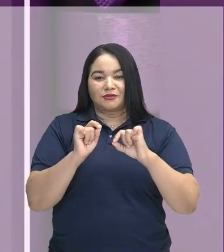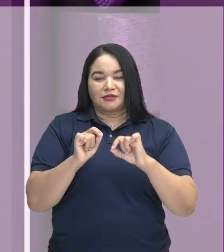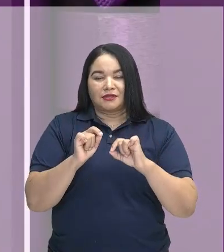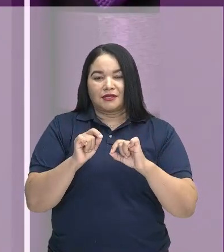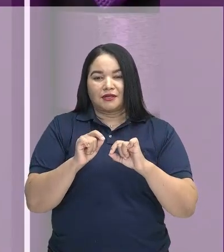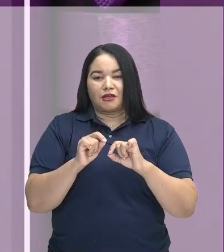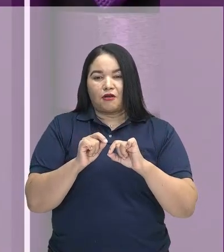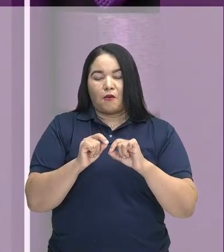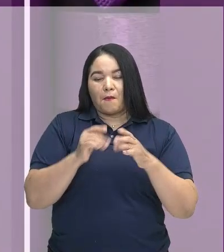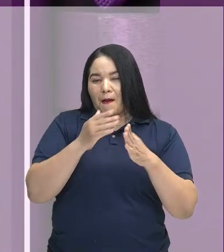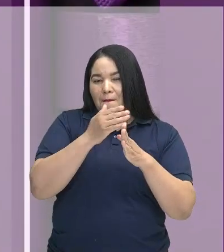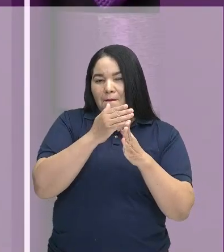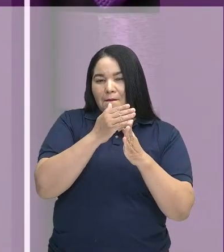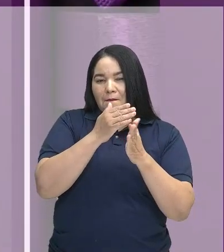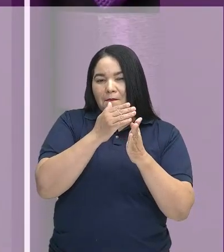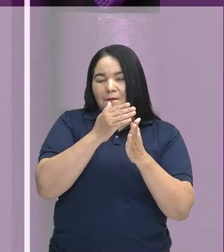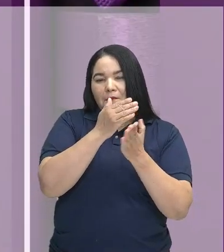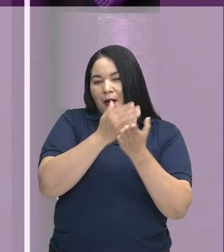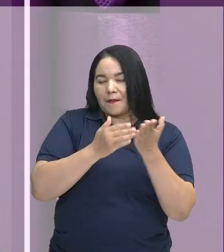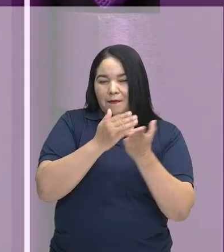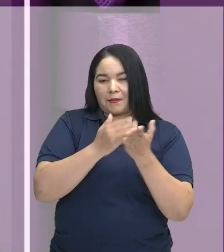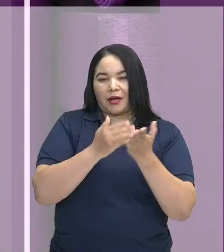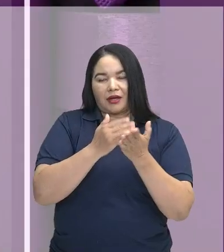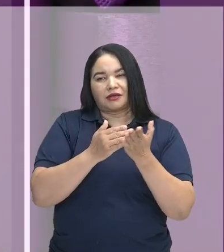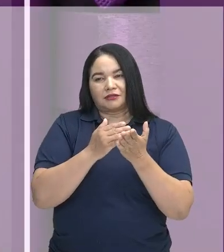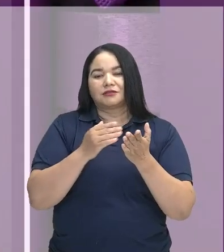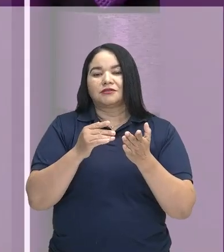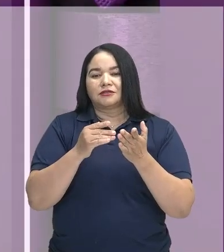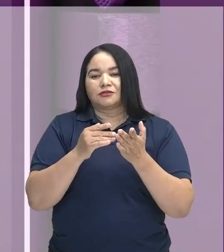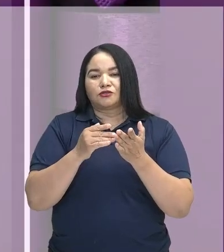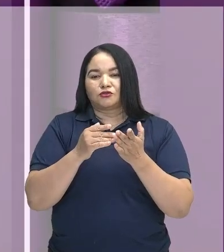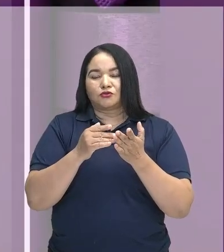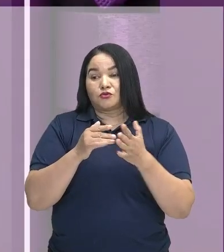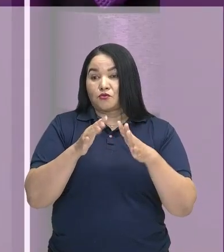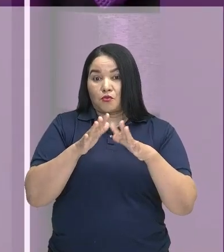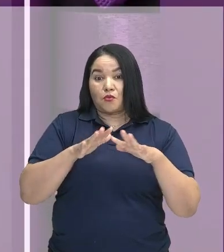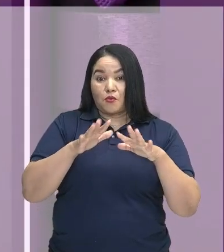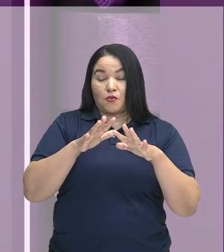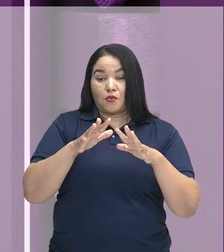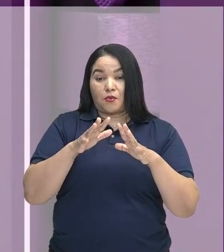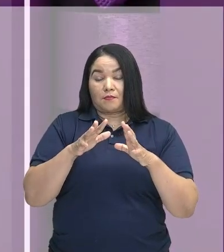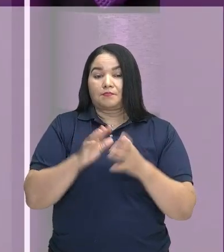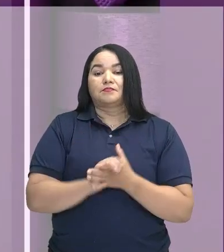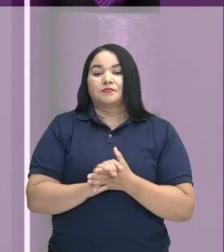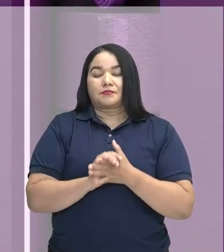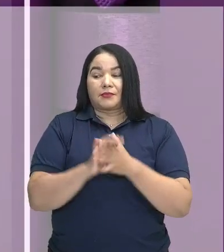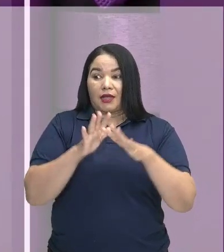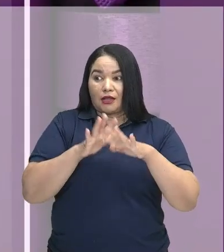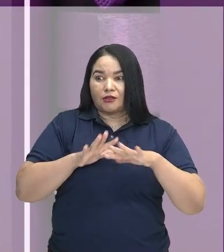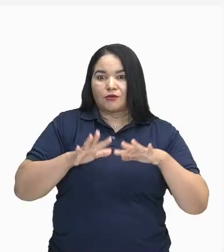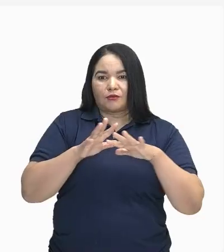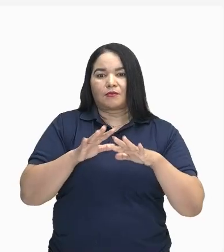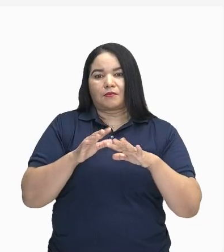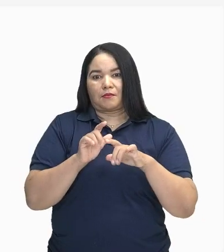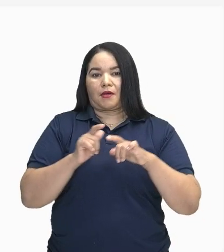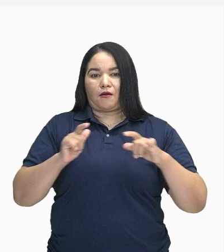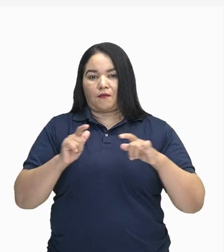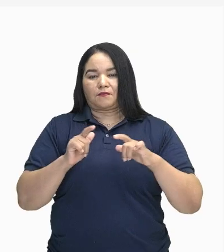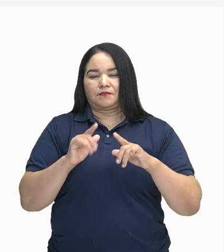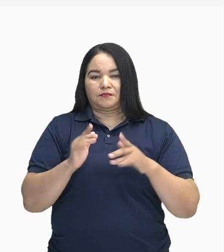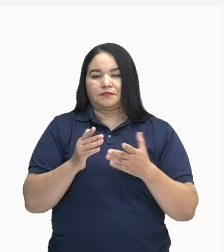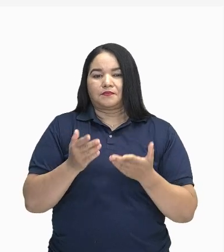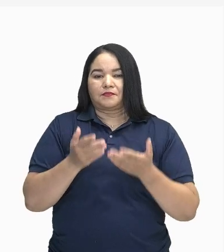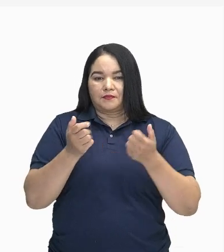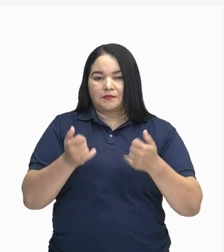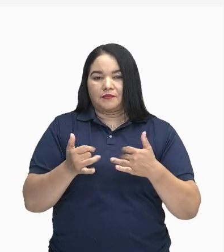né? Uma proporção, como posso dizer, de algo que é muito maior do que aquilo lá, tá bom? Bom, olha o que tem na questão,